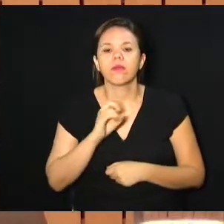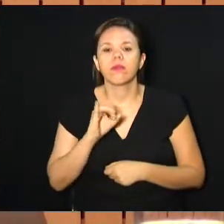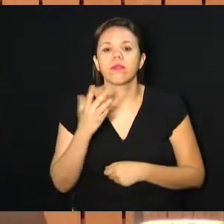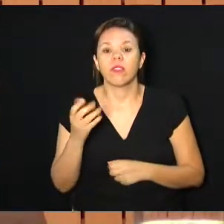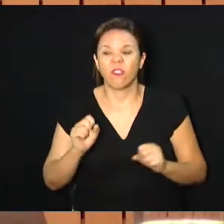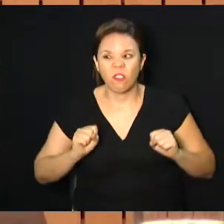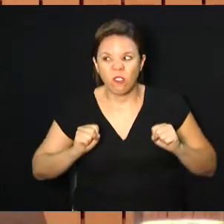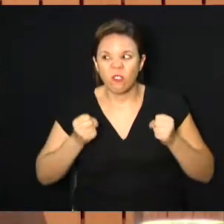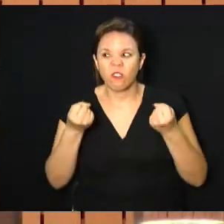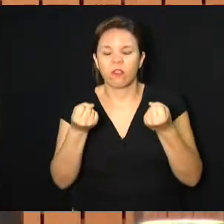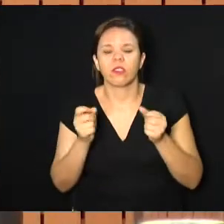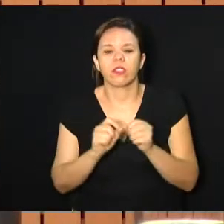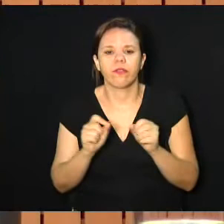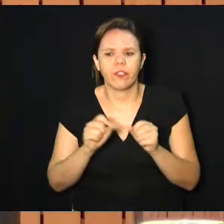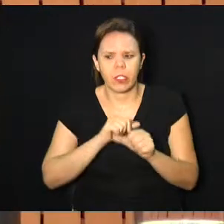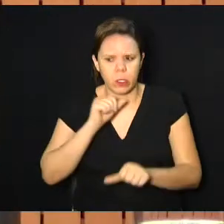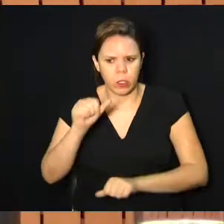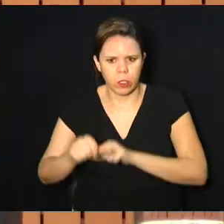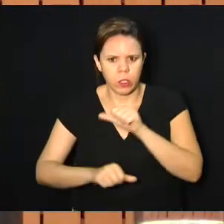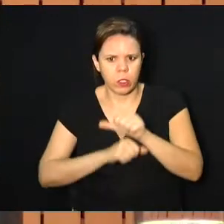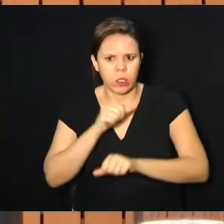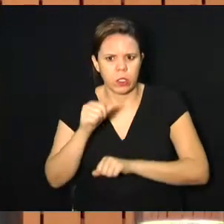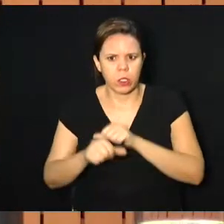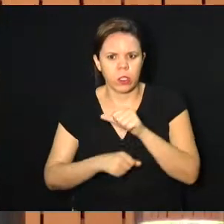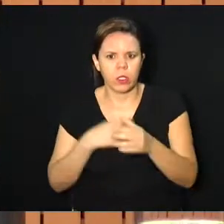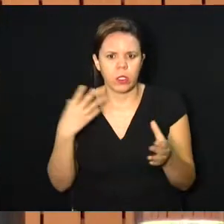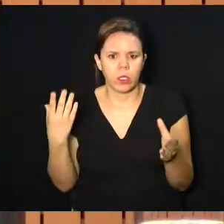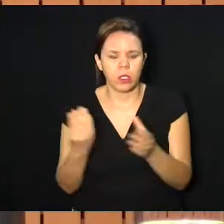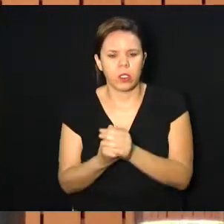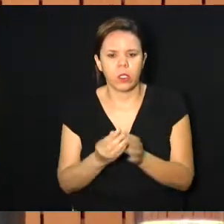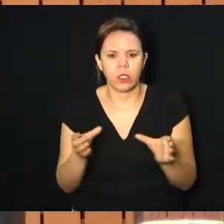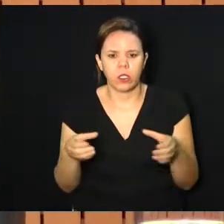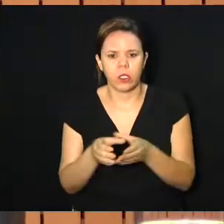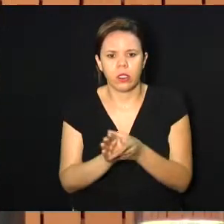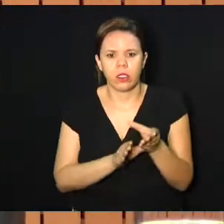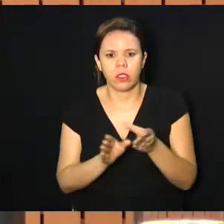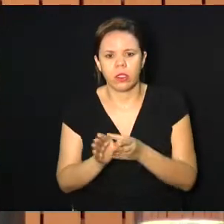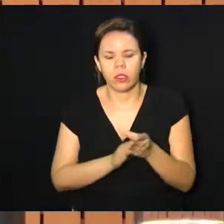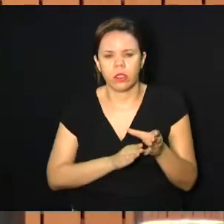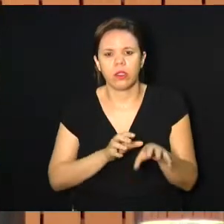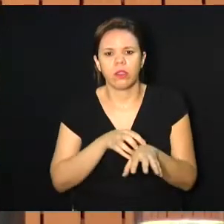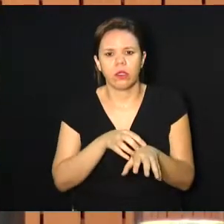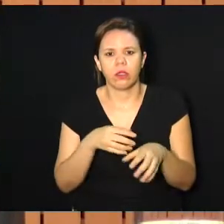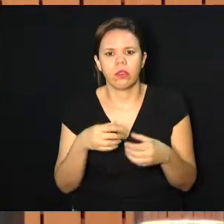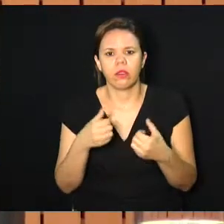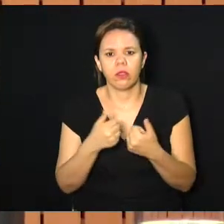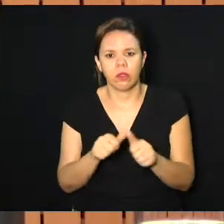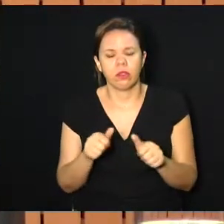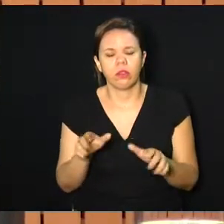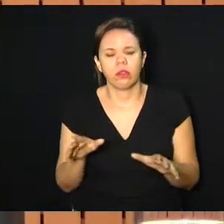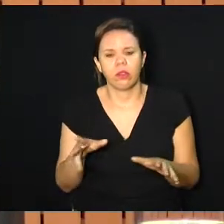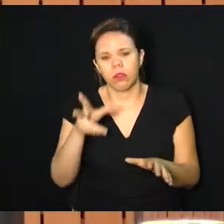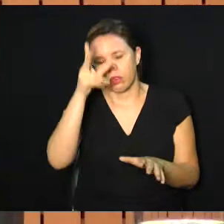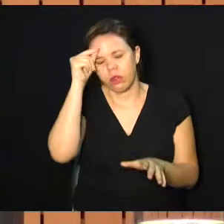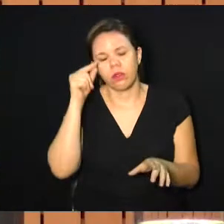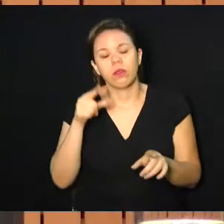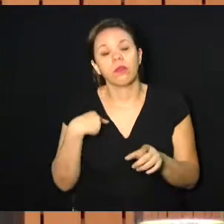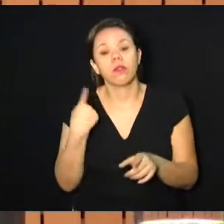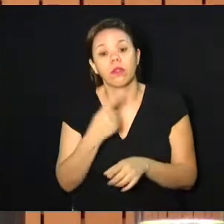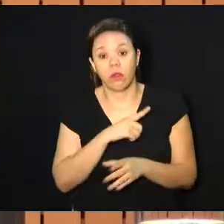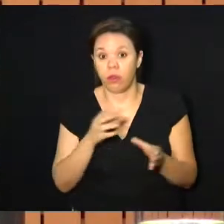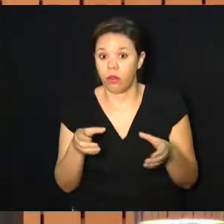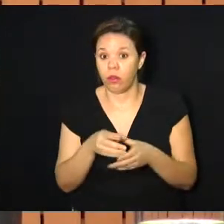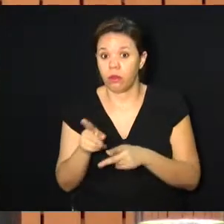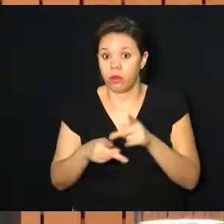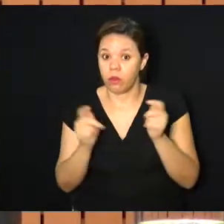debruçar em fazer mudanças na composição do Conselho Municipal de Transporte, para que a gente tenha um conselho que